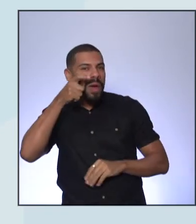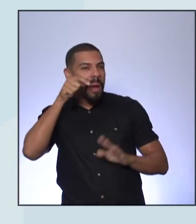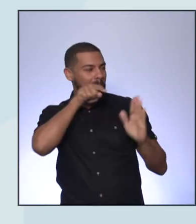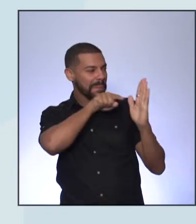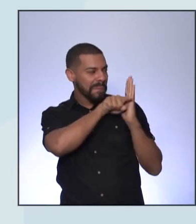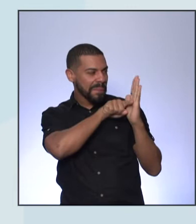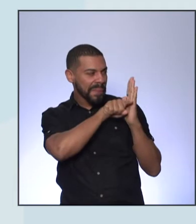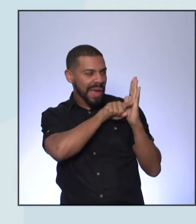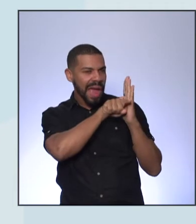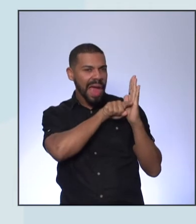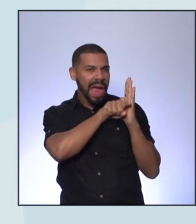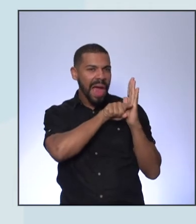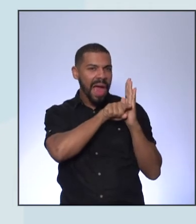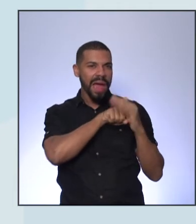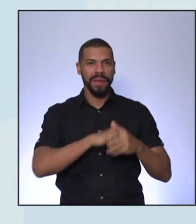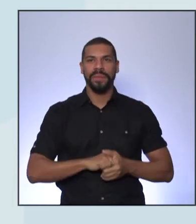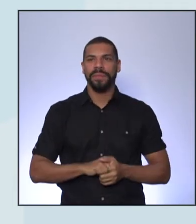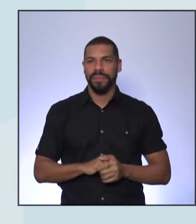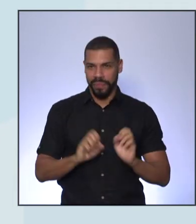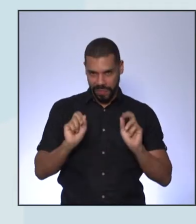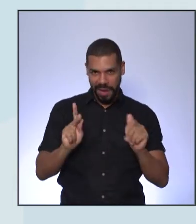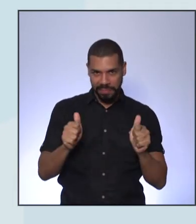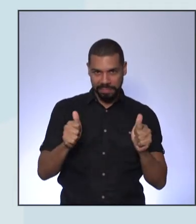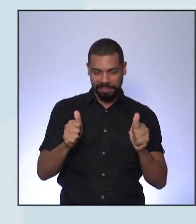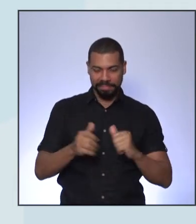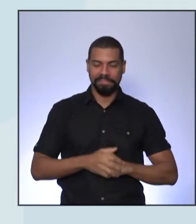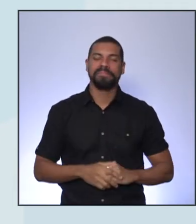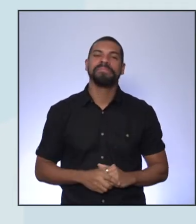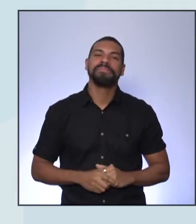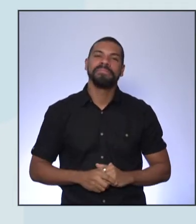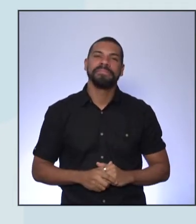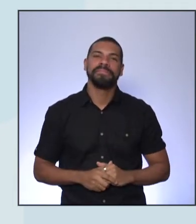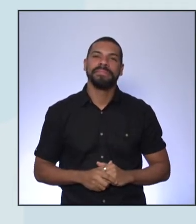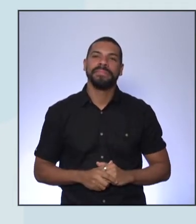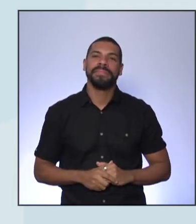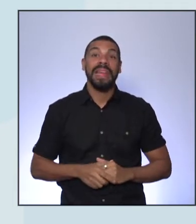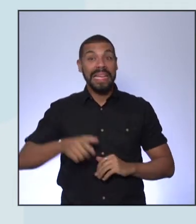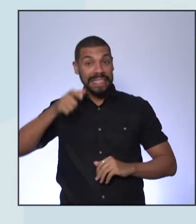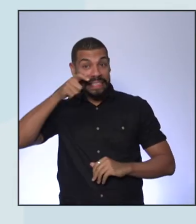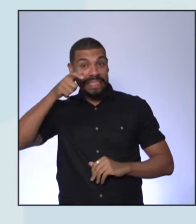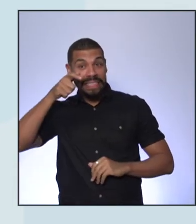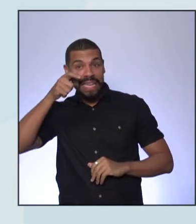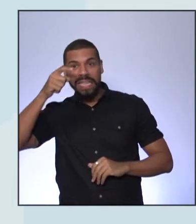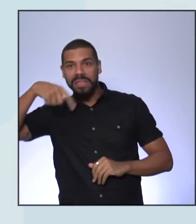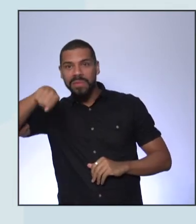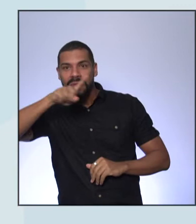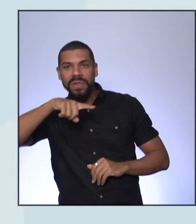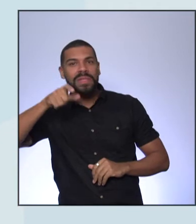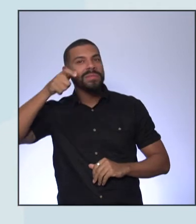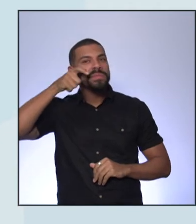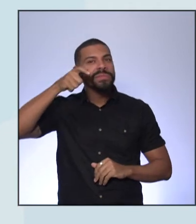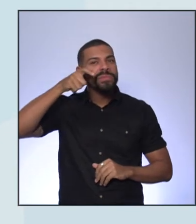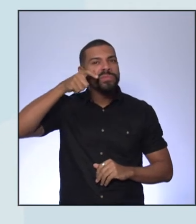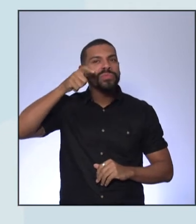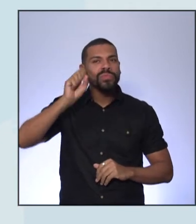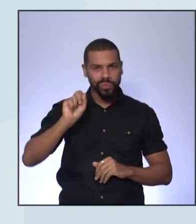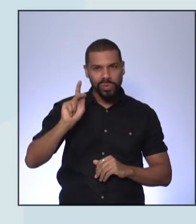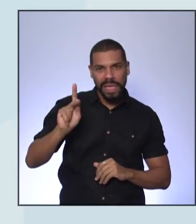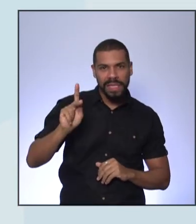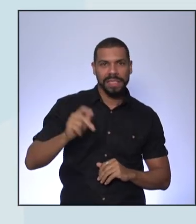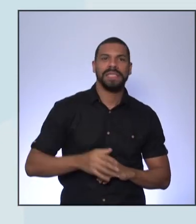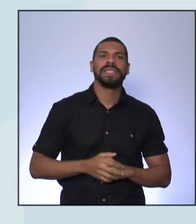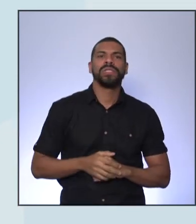em casa, no tempo livre. É interessante para vocês entrarem, olhar um pouco